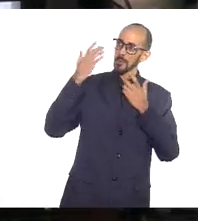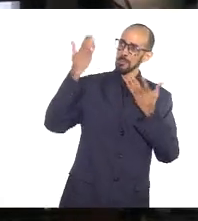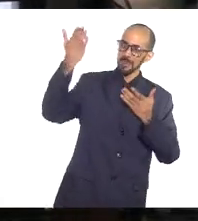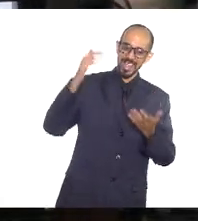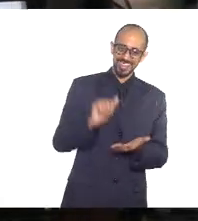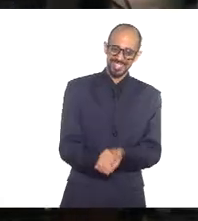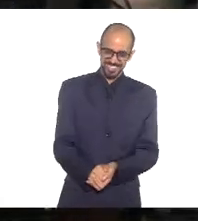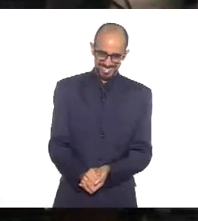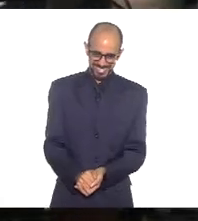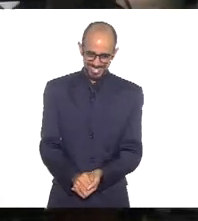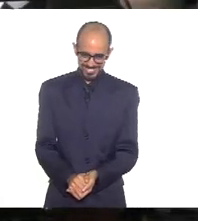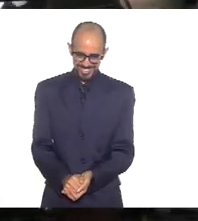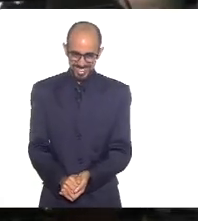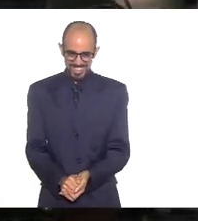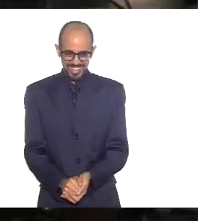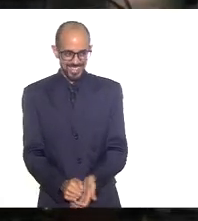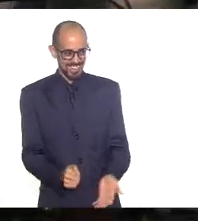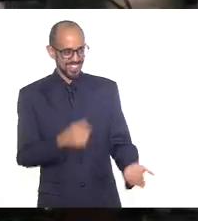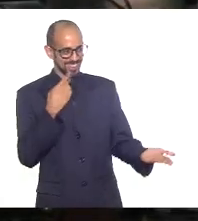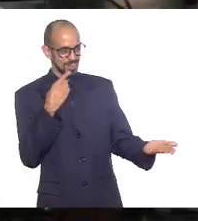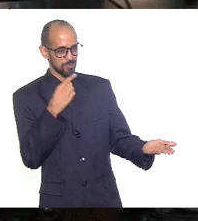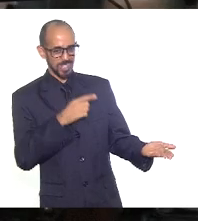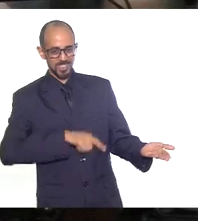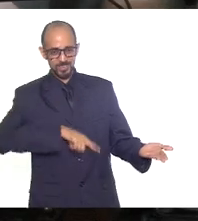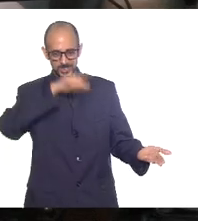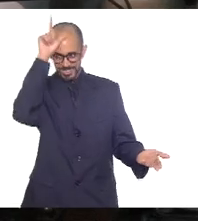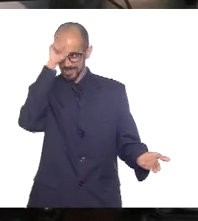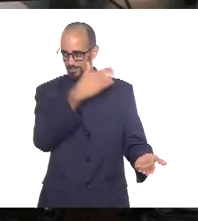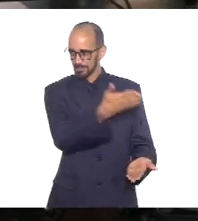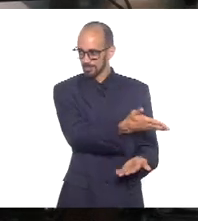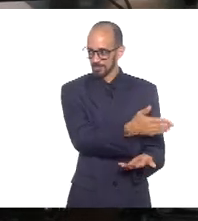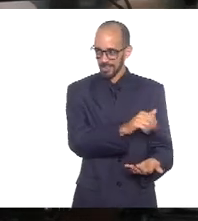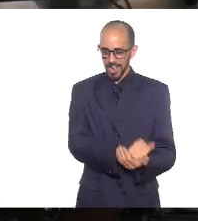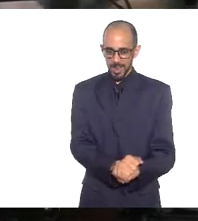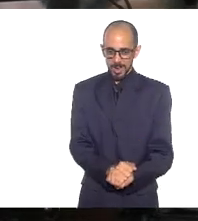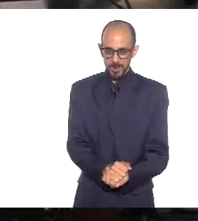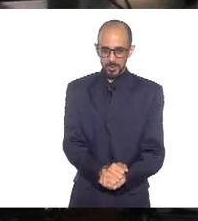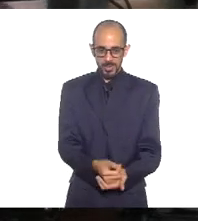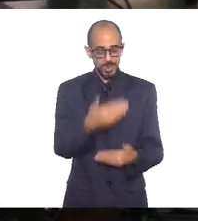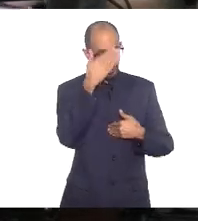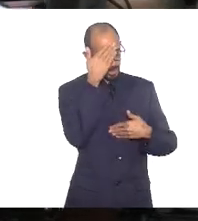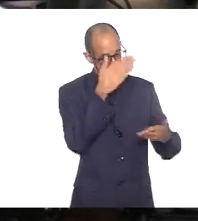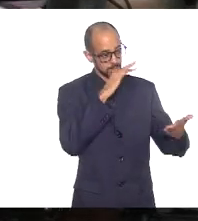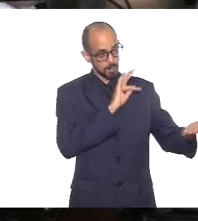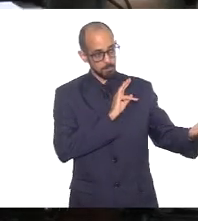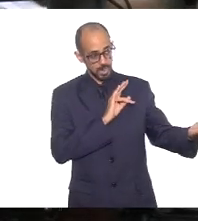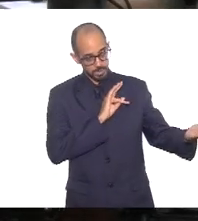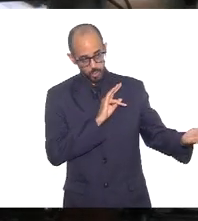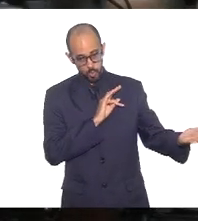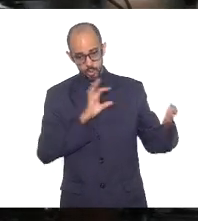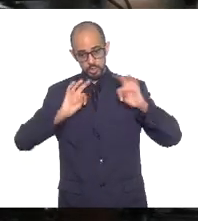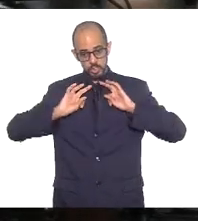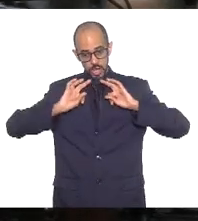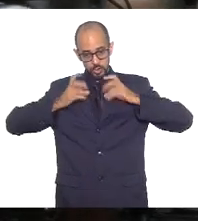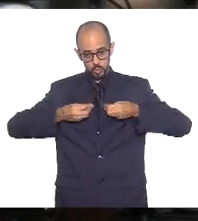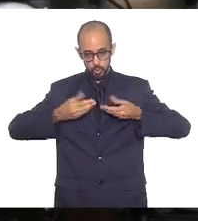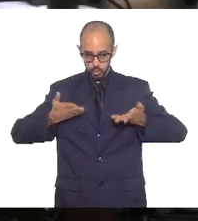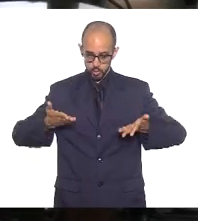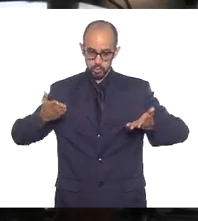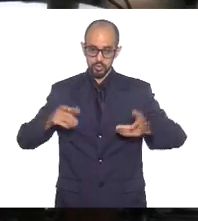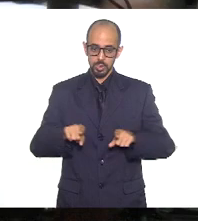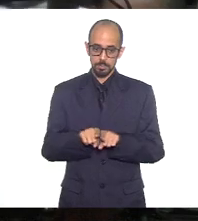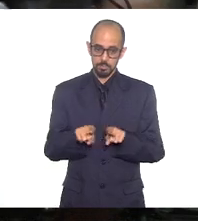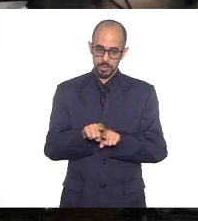nobre deputado Luiz Paulo, agradecer à deputada Marta Rocha e a todos e a todas.